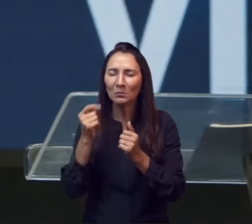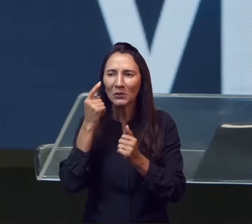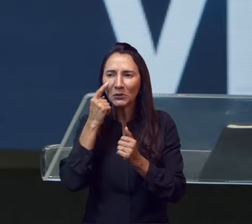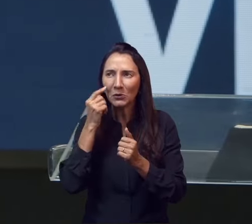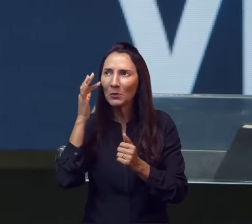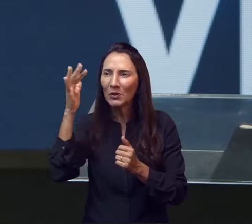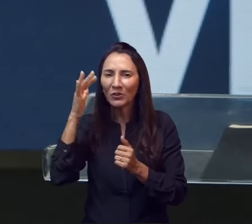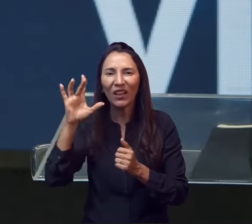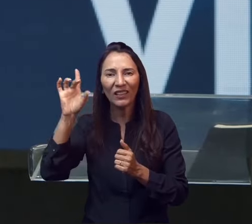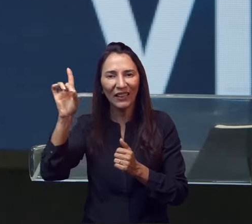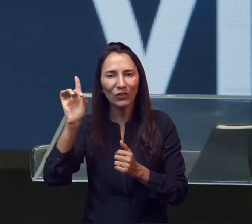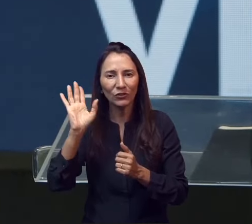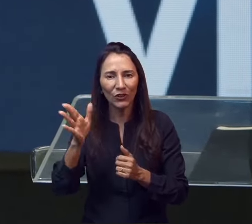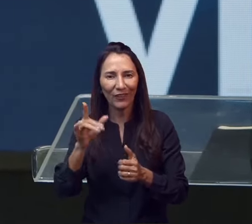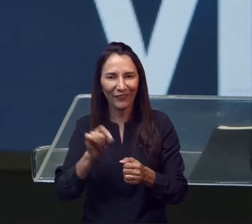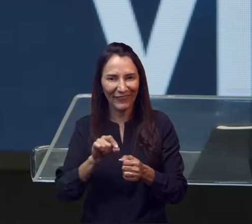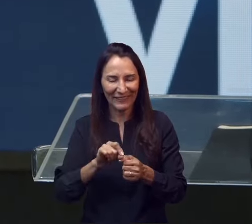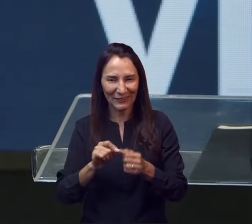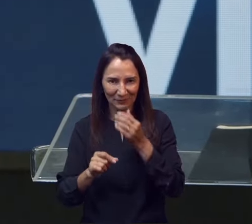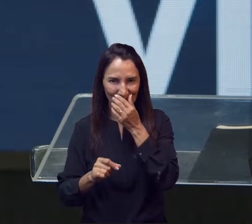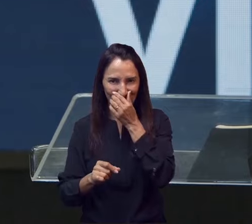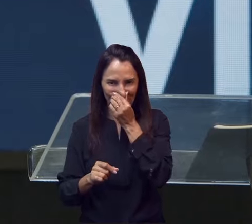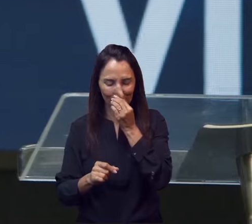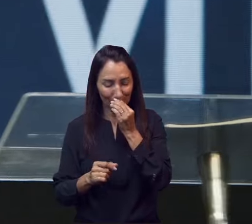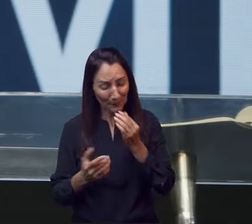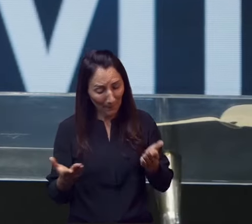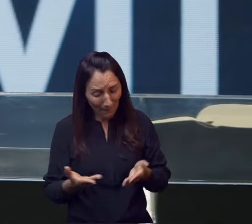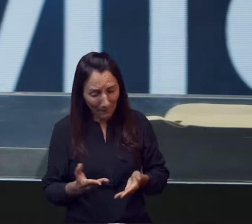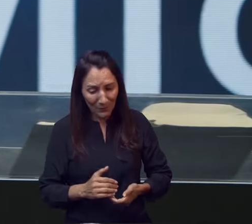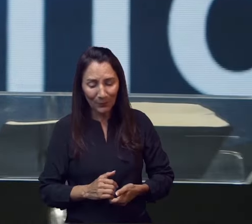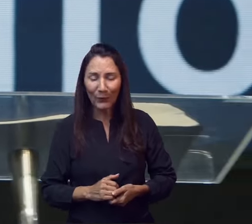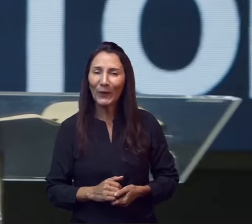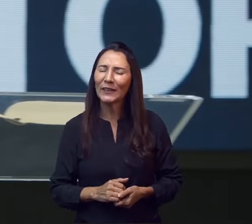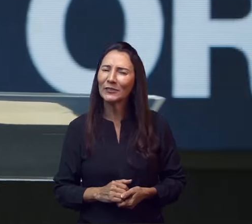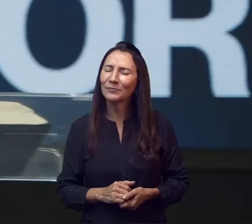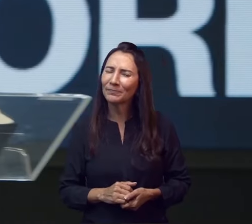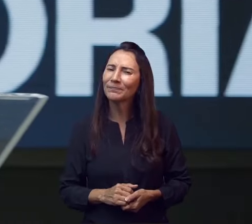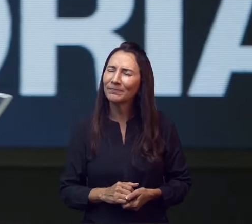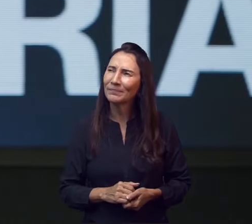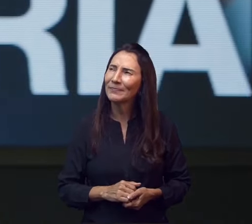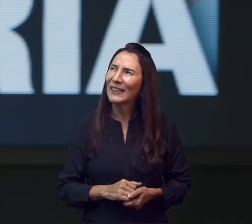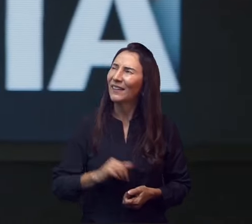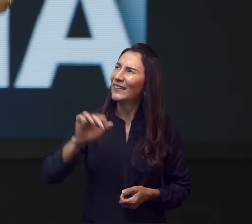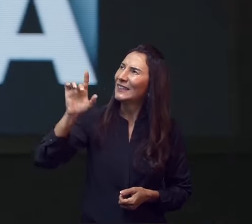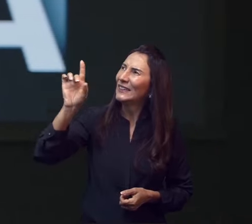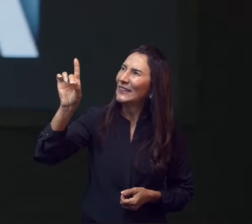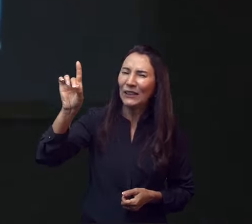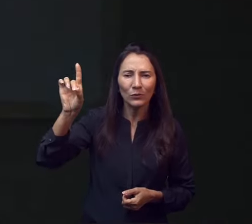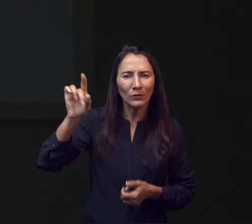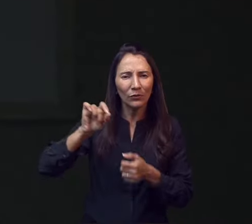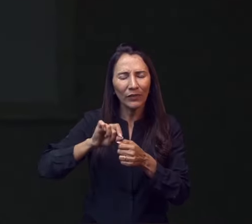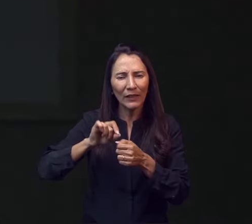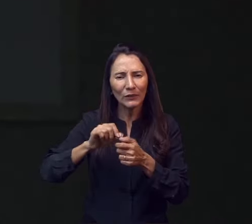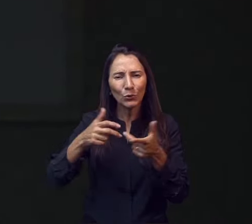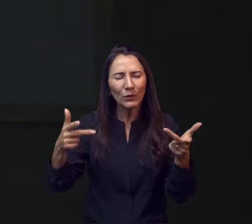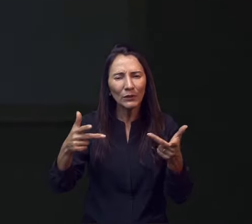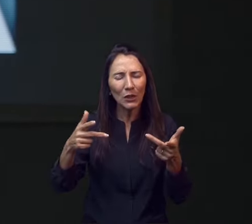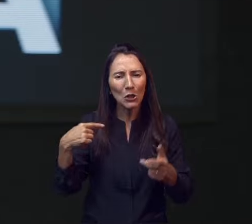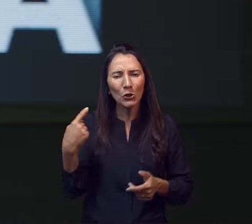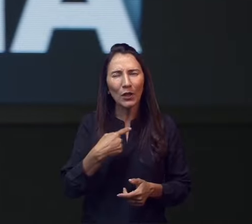eu queria trazer uma palavra sobre isso aqui o Deus que faz além do que pedimos ou pensamos eu aprendi na minha